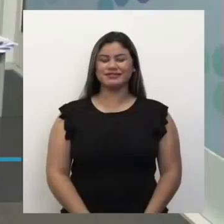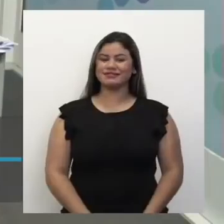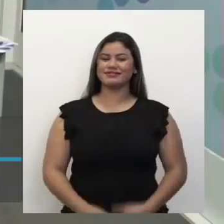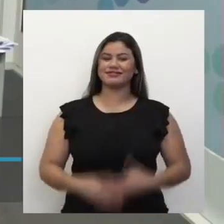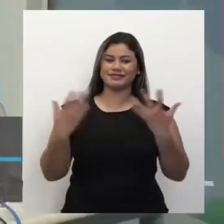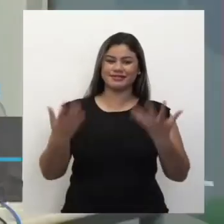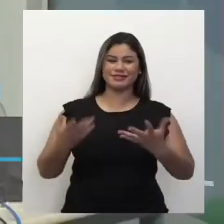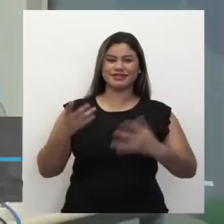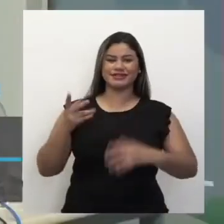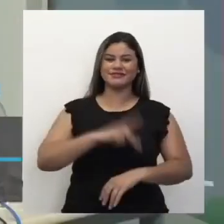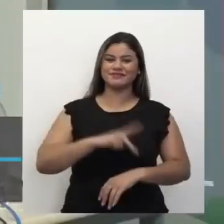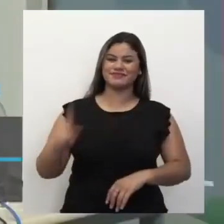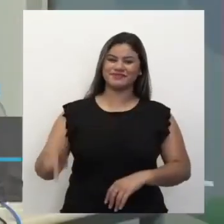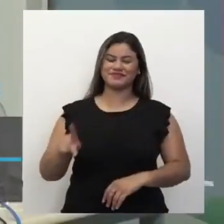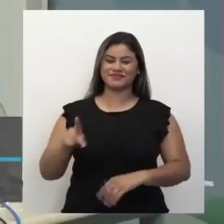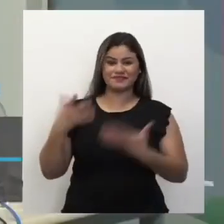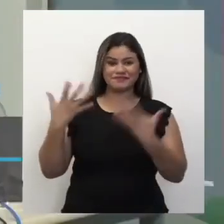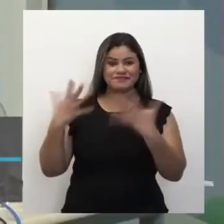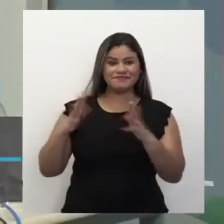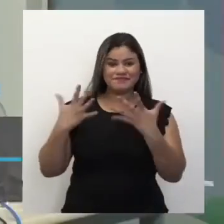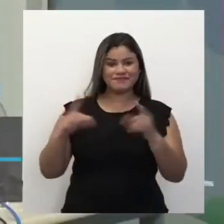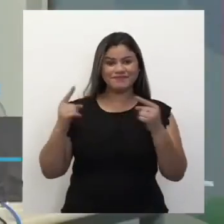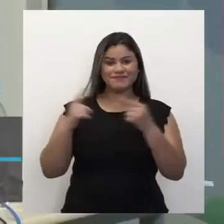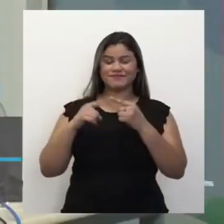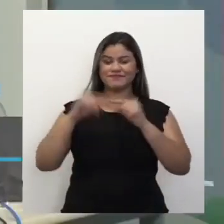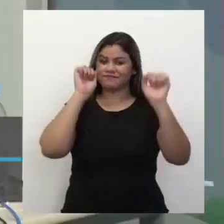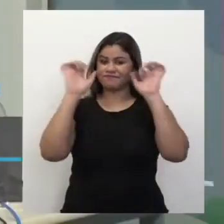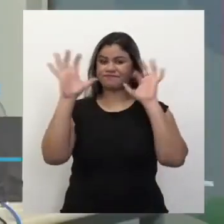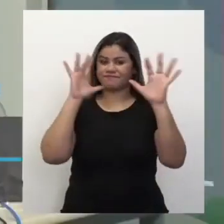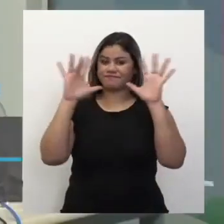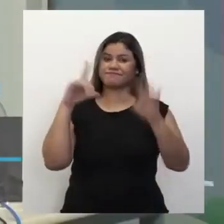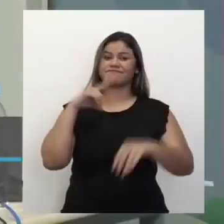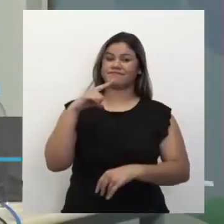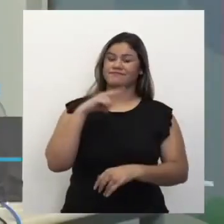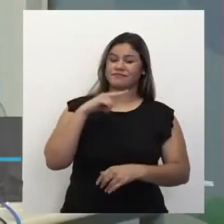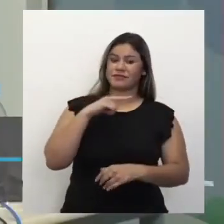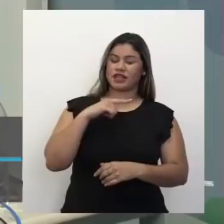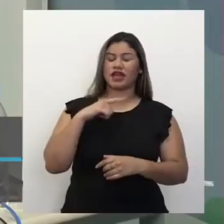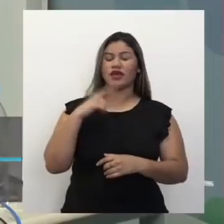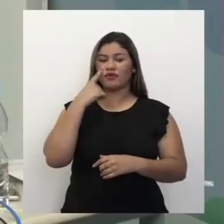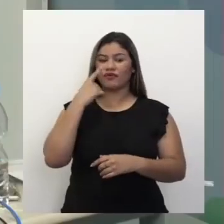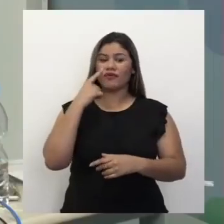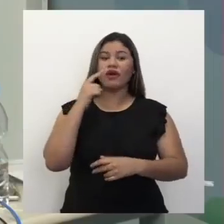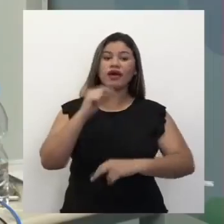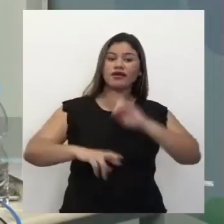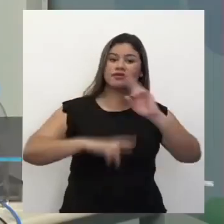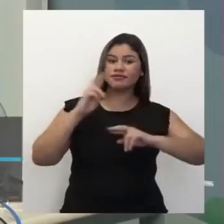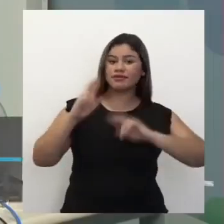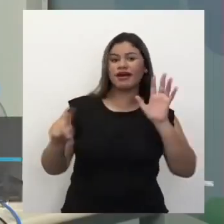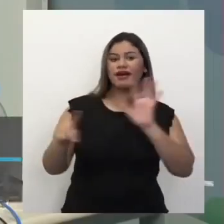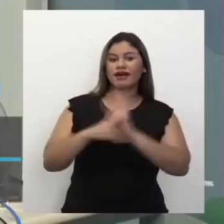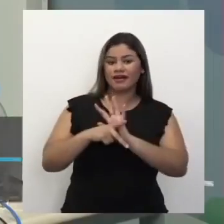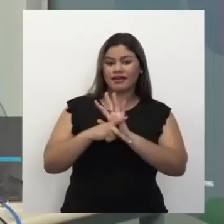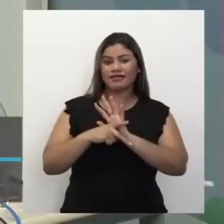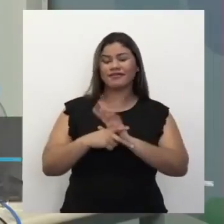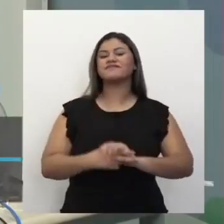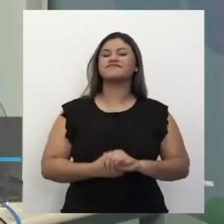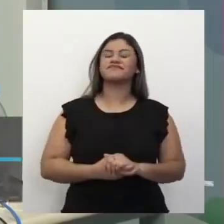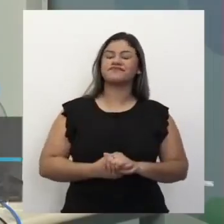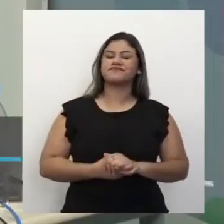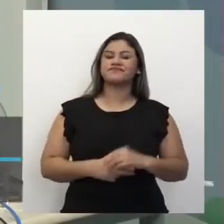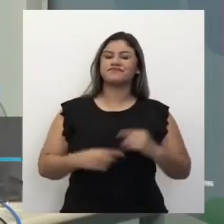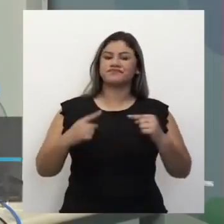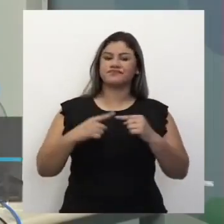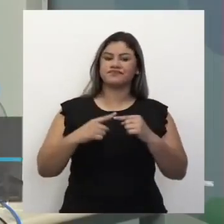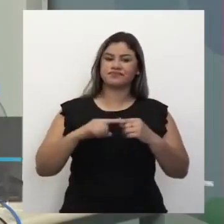Oi, Joel. Alguns professores parabenizaram aqui pela excelente reflexão que foi colocada. Vou puxar aqui uma primeira